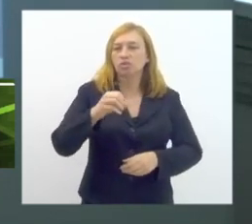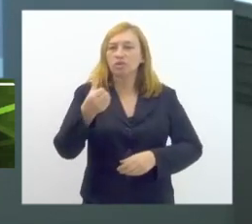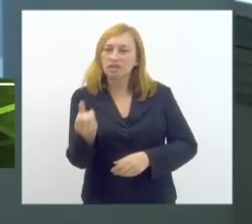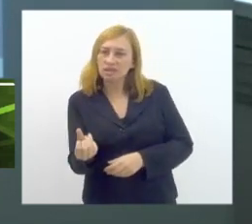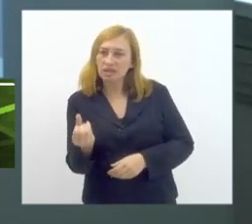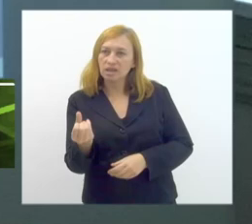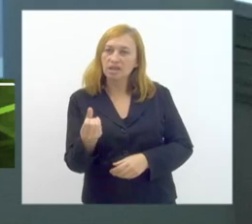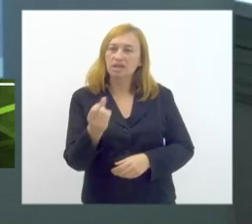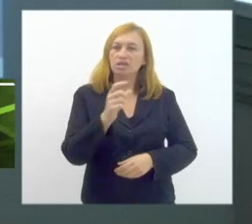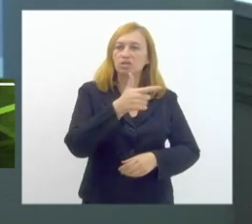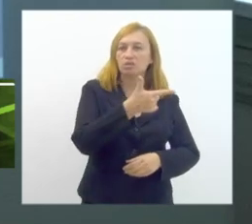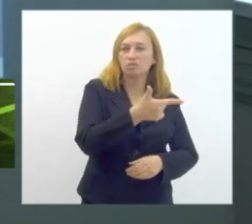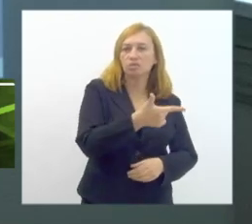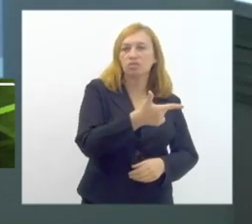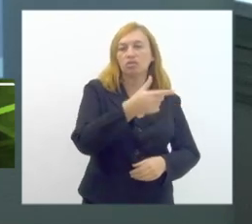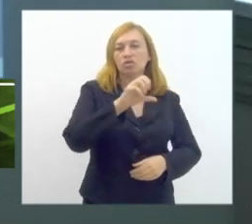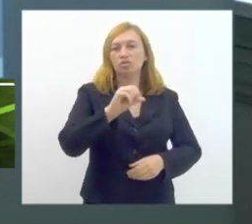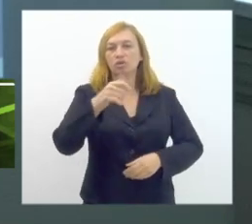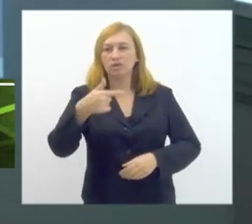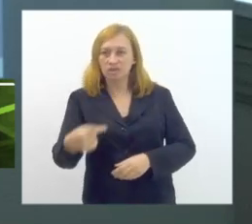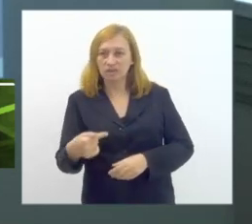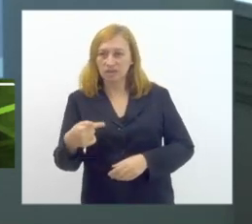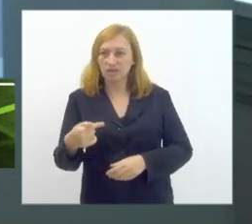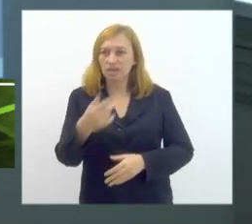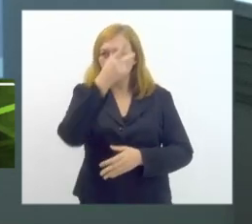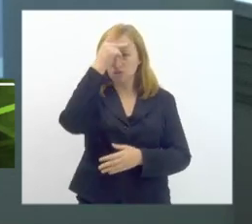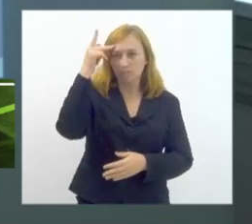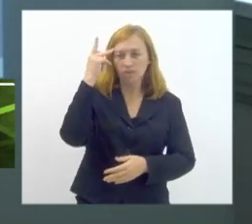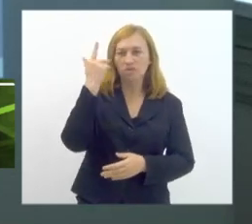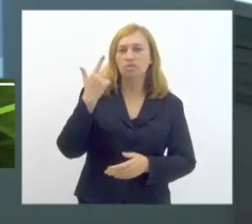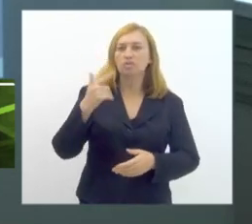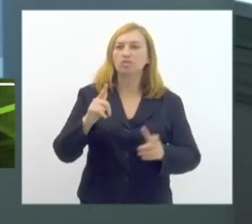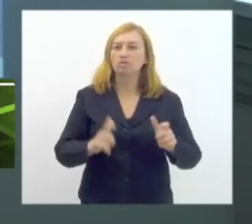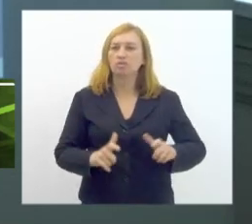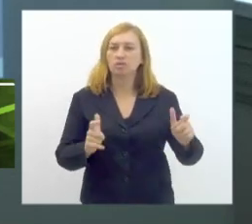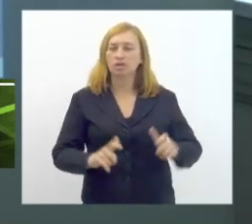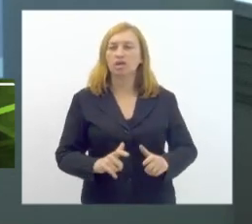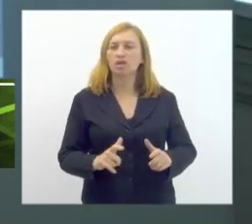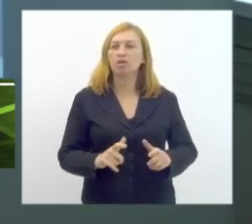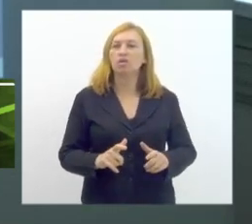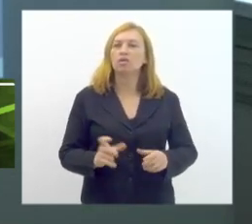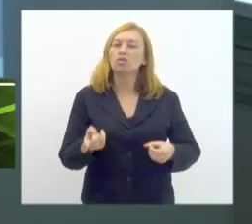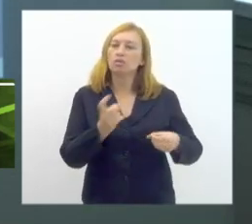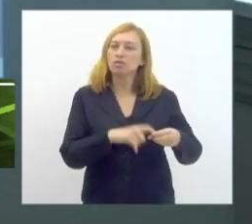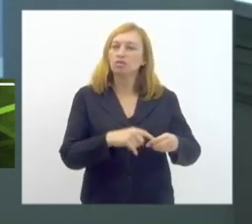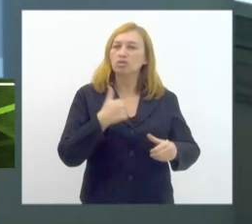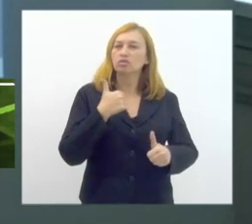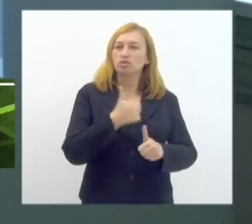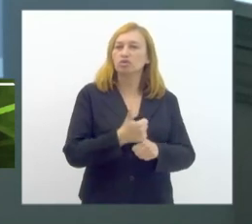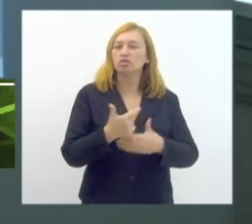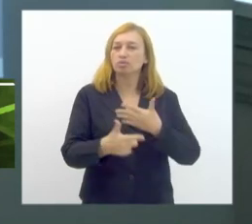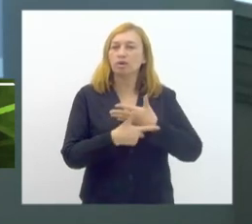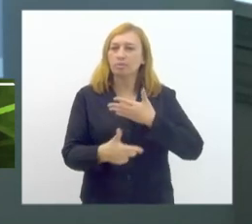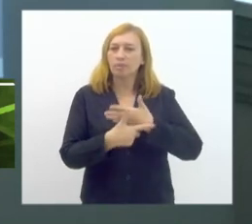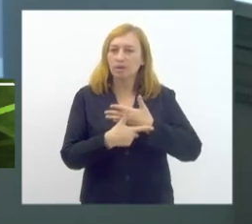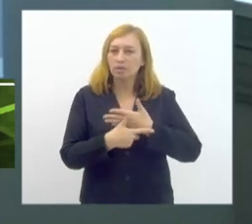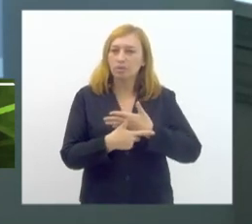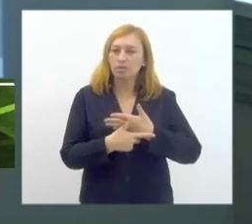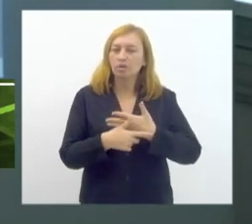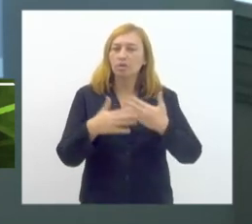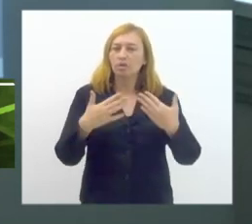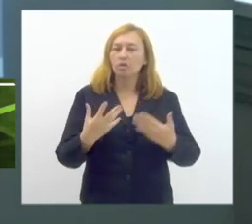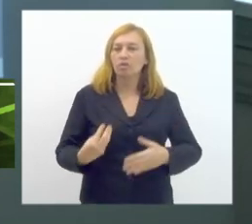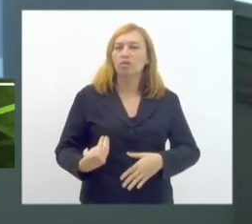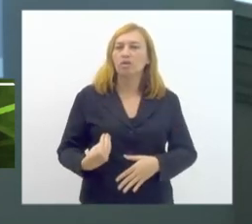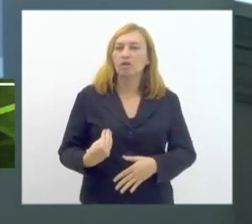que se efetivou o CGRs posteriormente às comissões intergestores regional, o consórcio substituiu esse papel com a presença